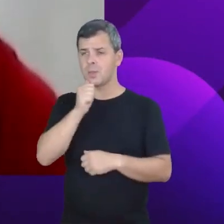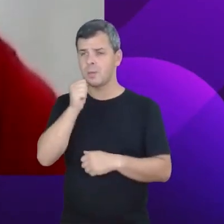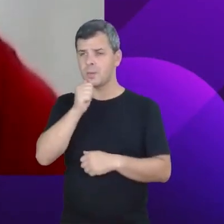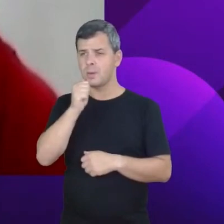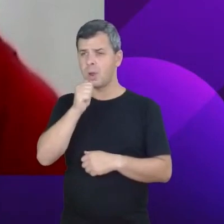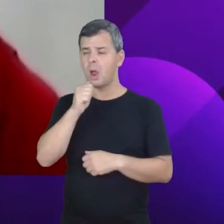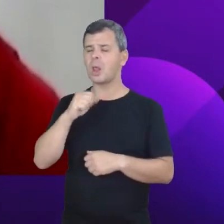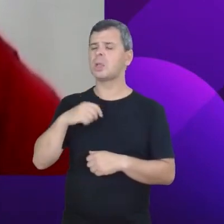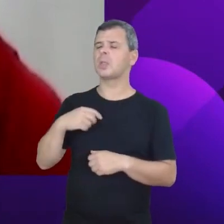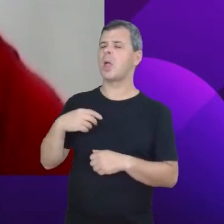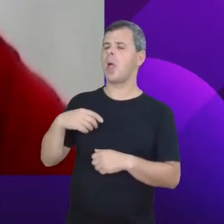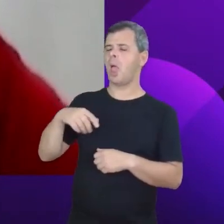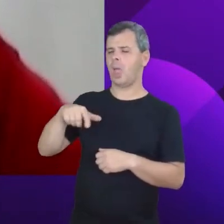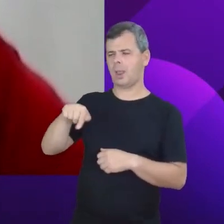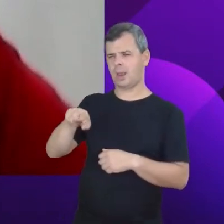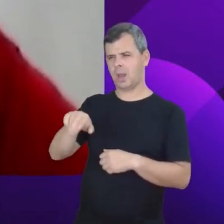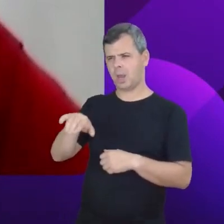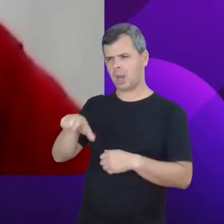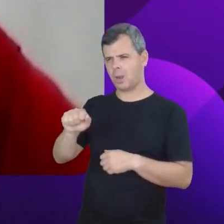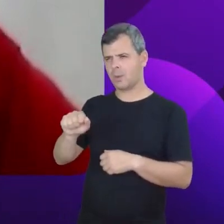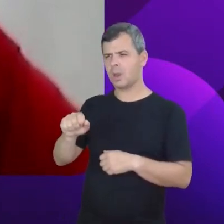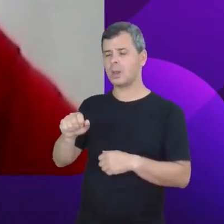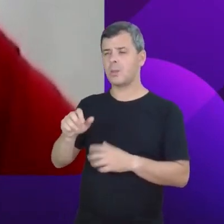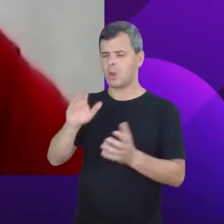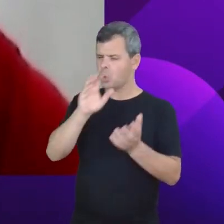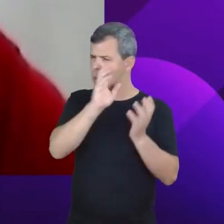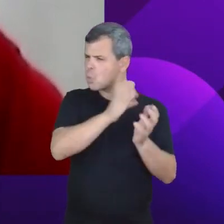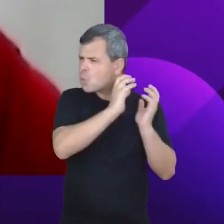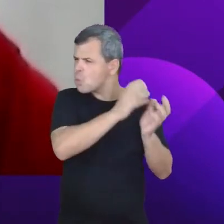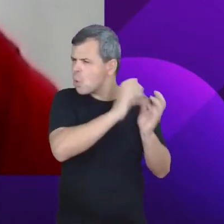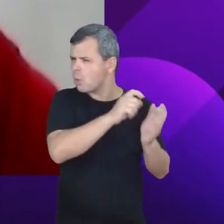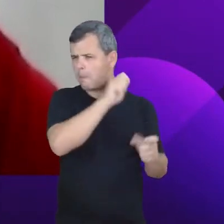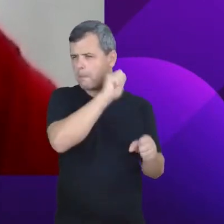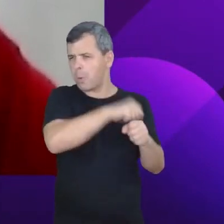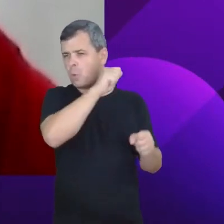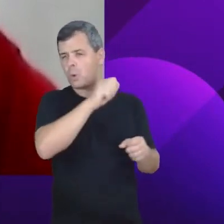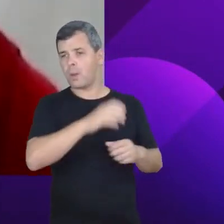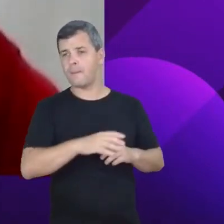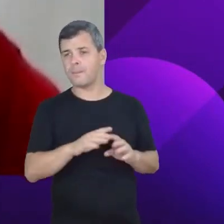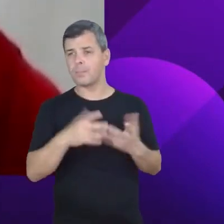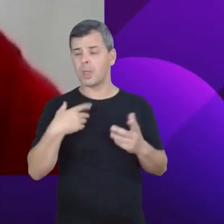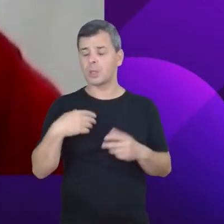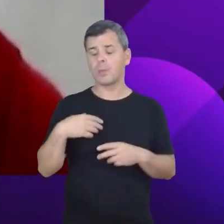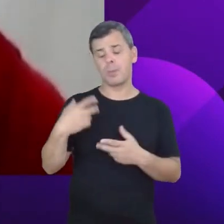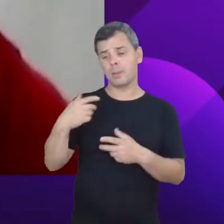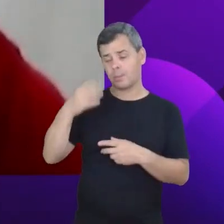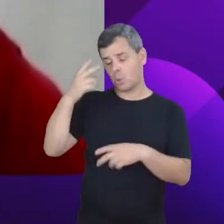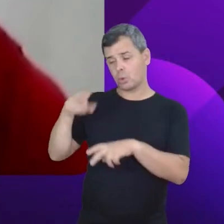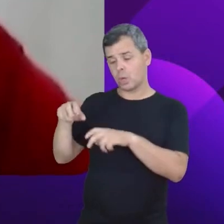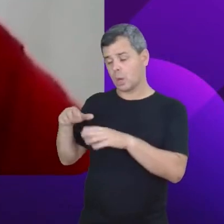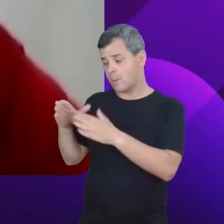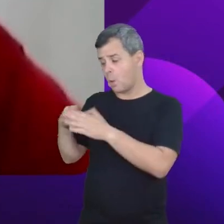das quilombolas, quebradeiras de coco, né, das camponesas,